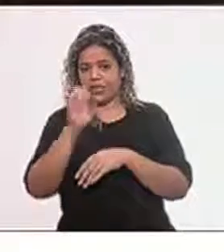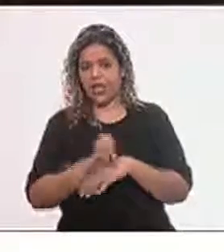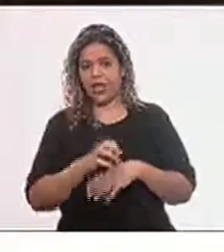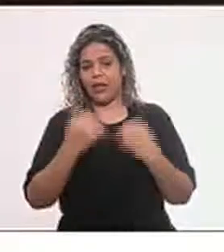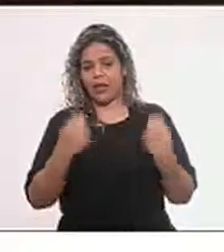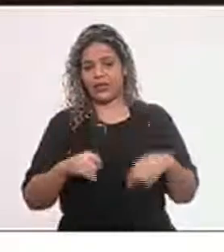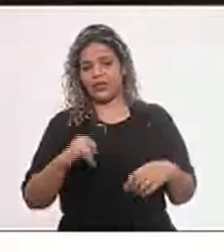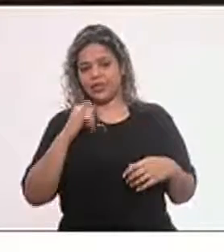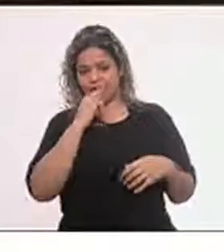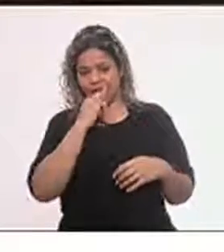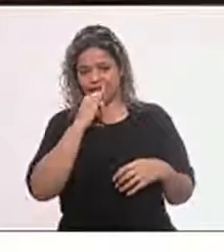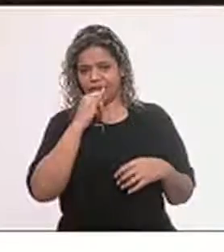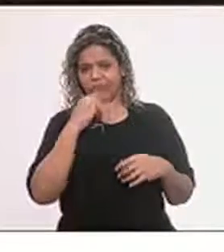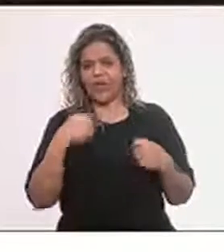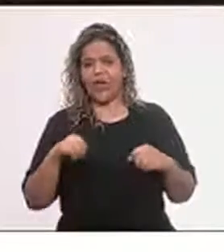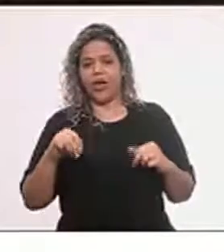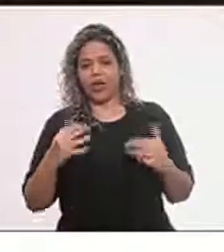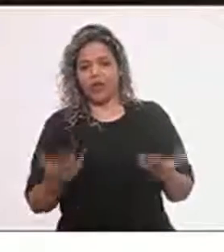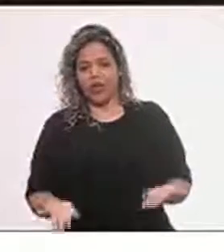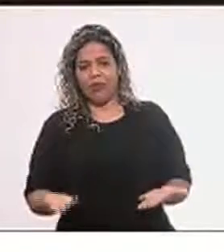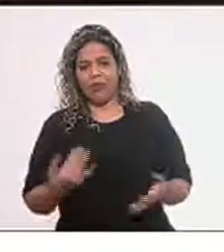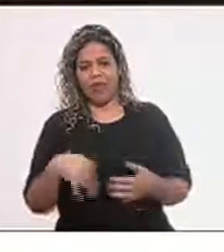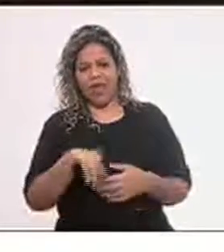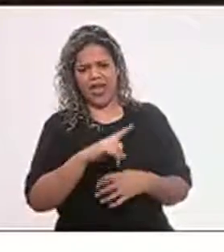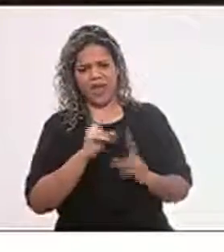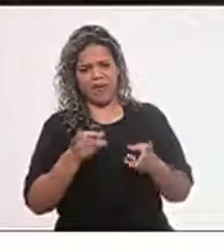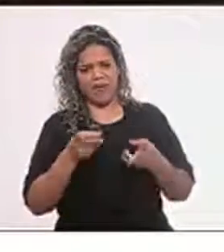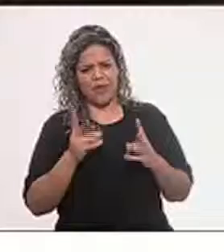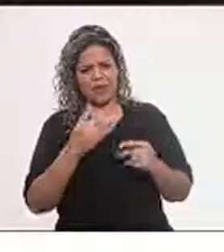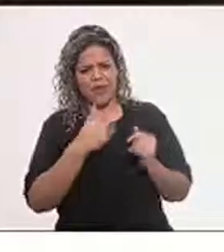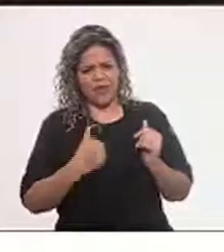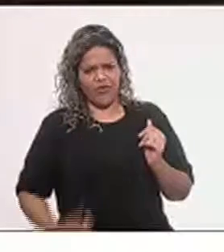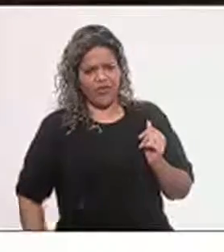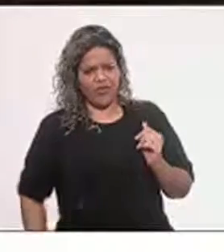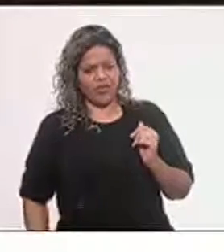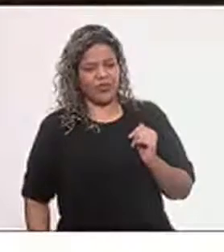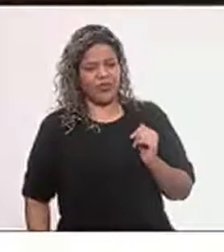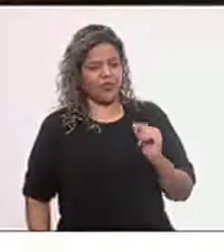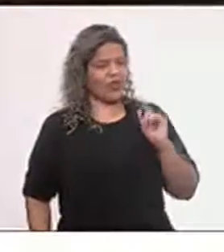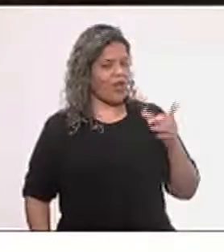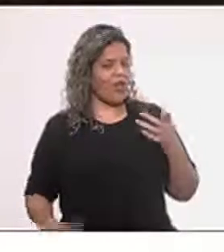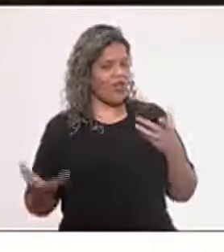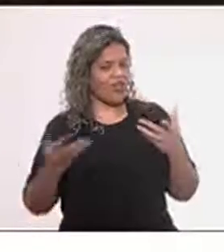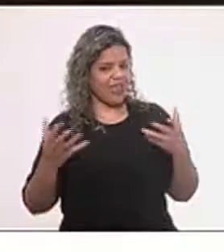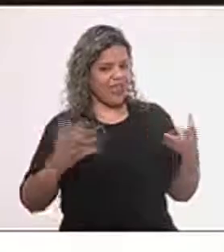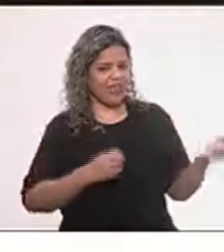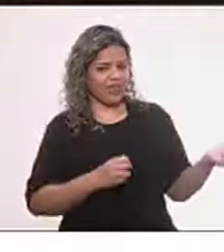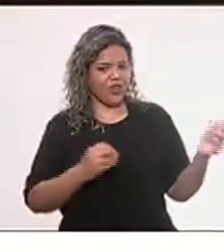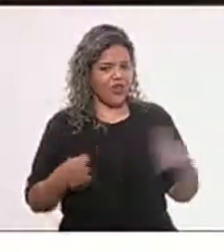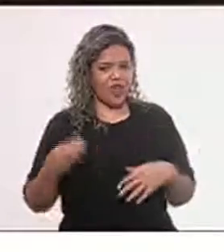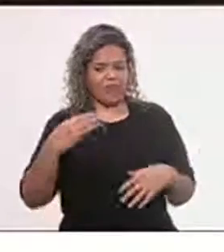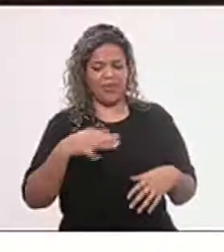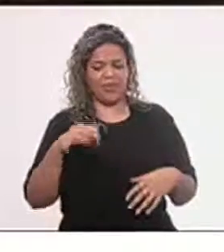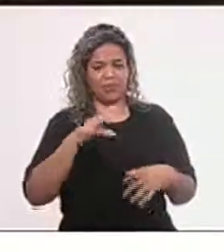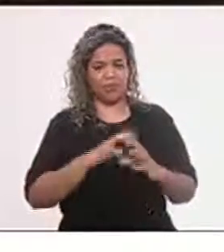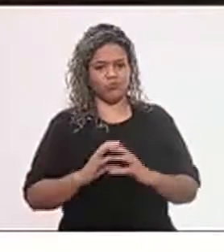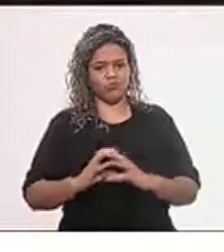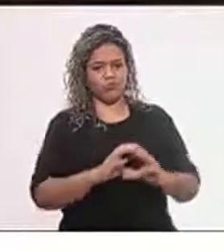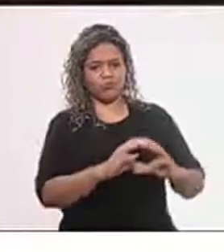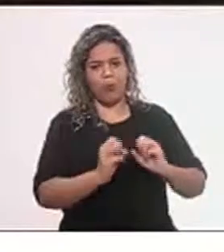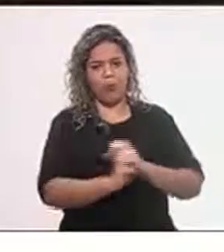ser testadas. Ou seja, esse mesmo governador que quer jogar um míssil na